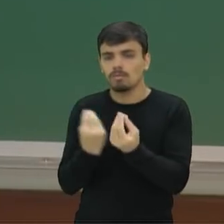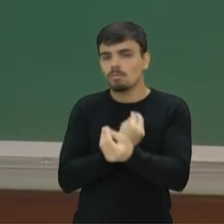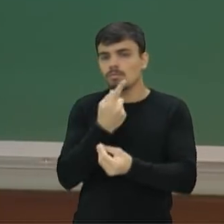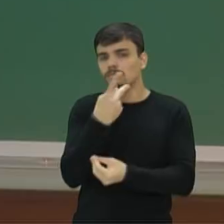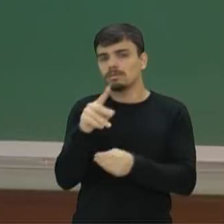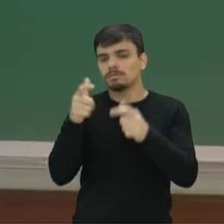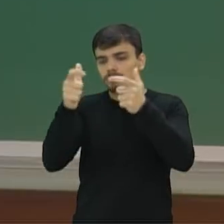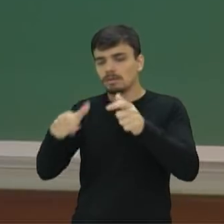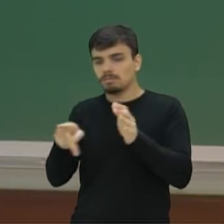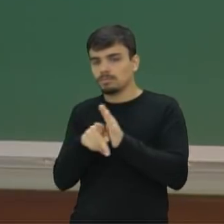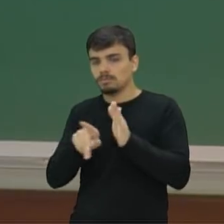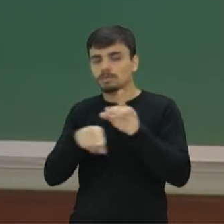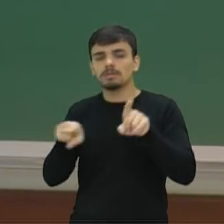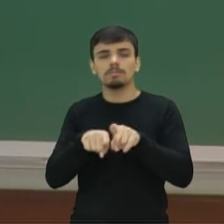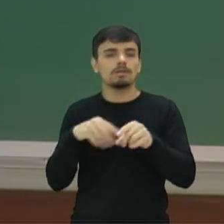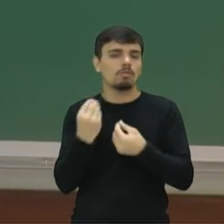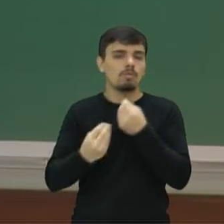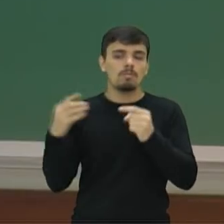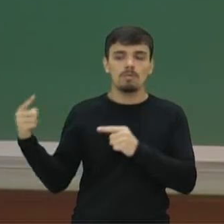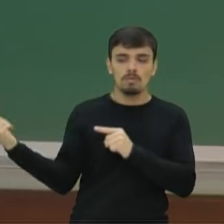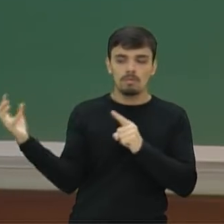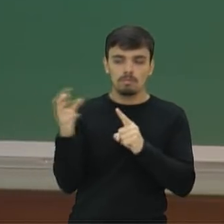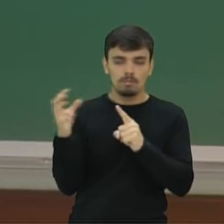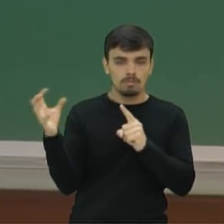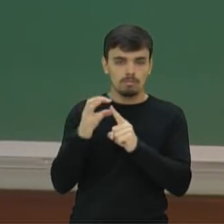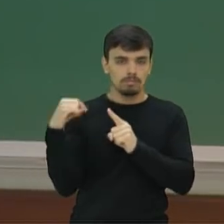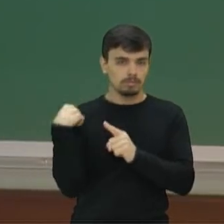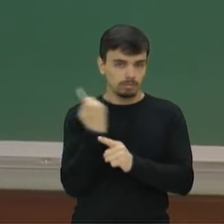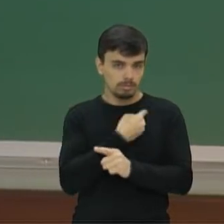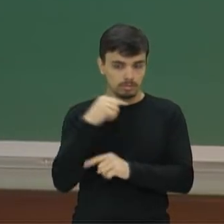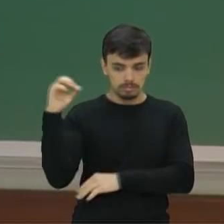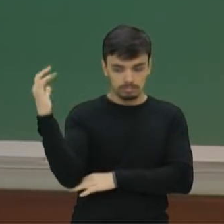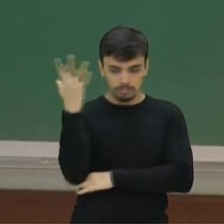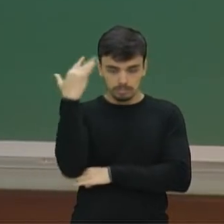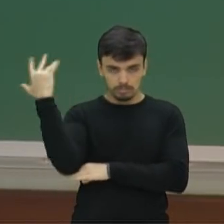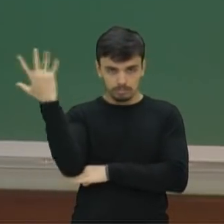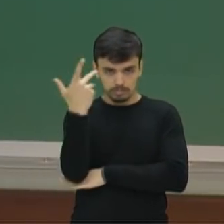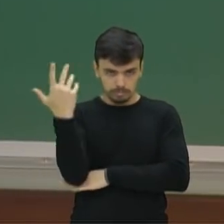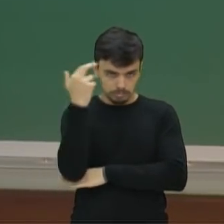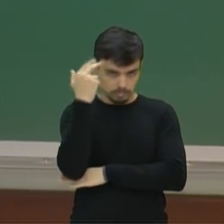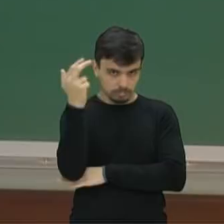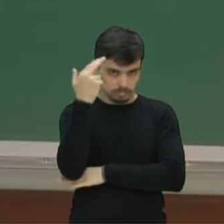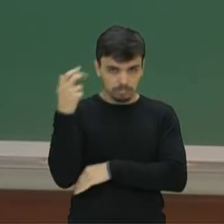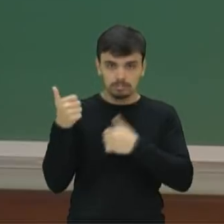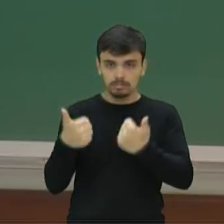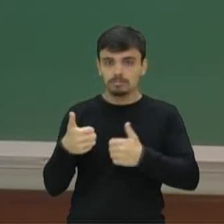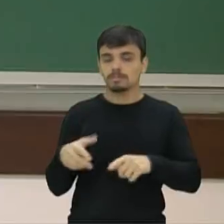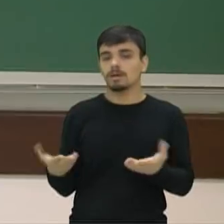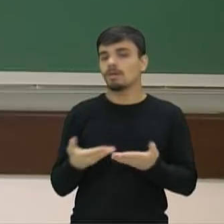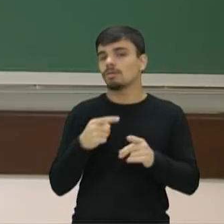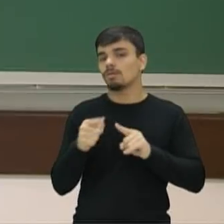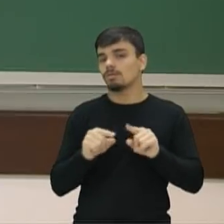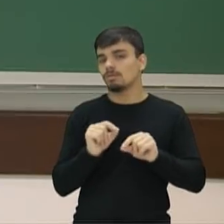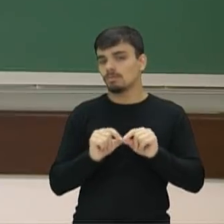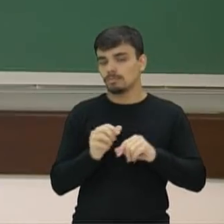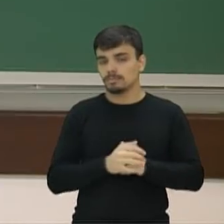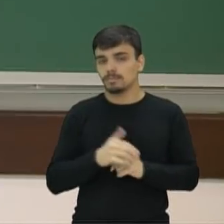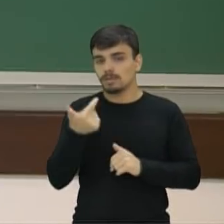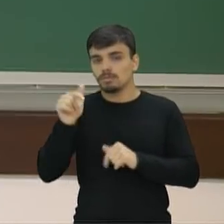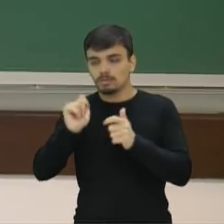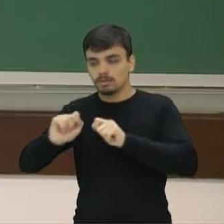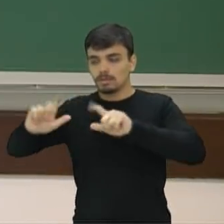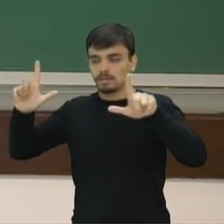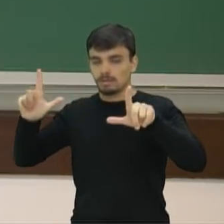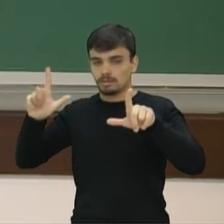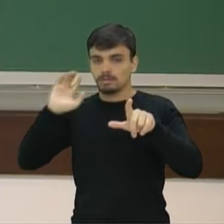sua localidade, como elas influenciam no nosso meio ambiente, no nosso meio natural. E aqui na nossa próxima